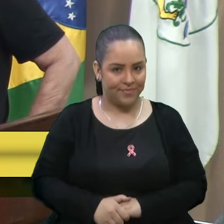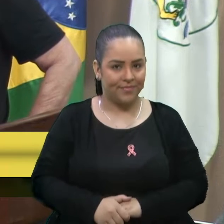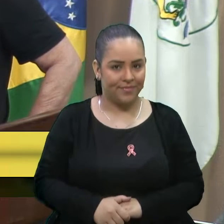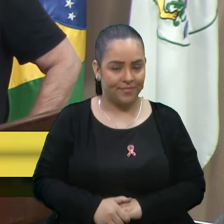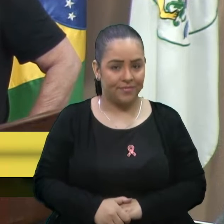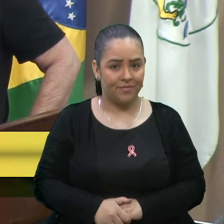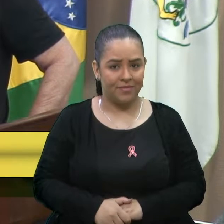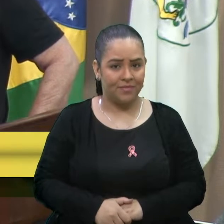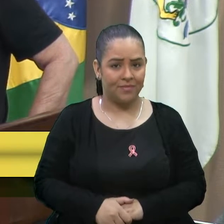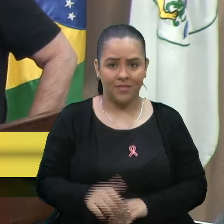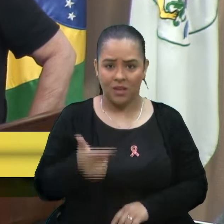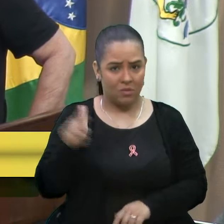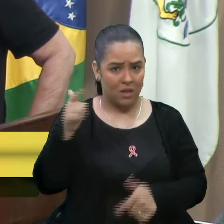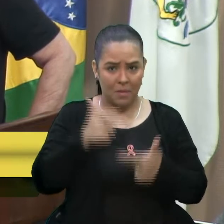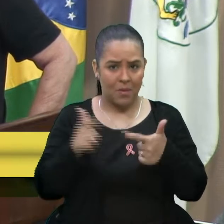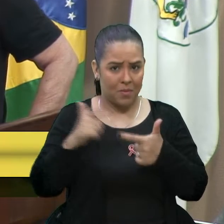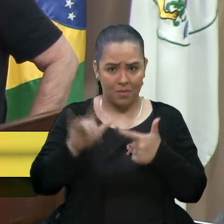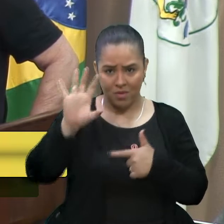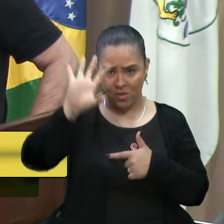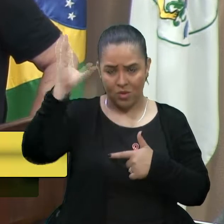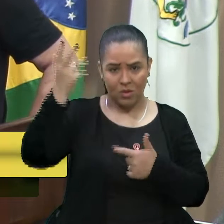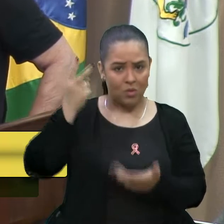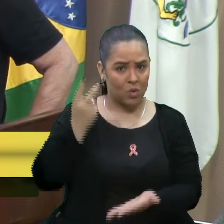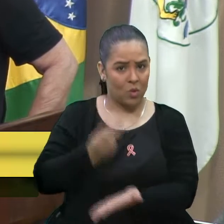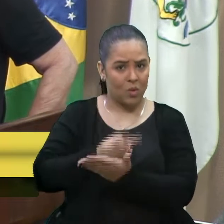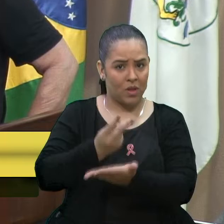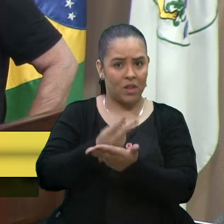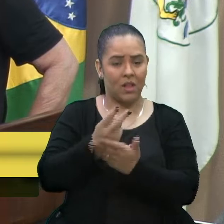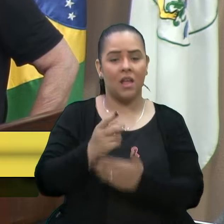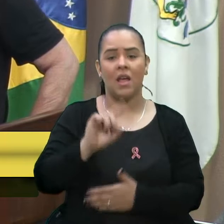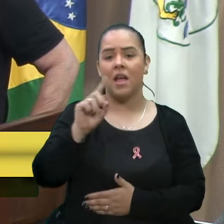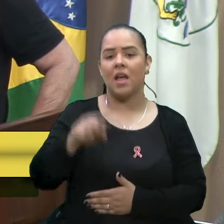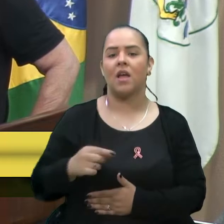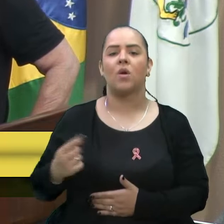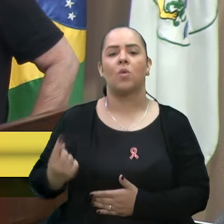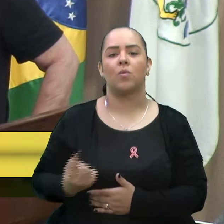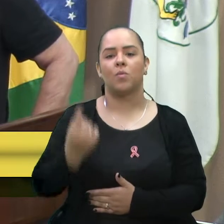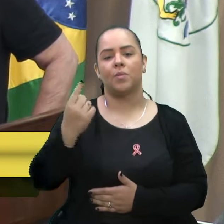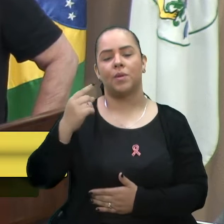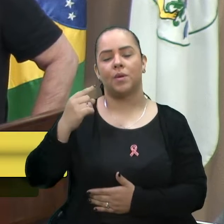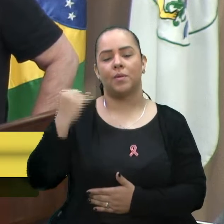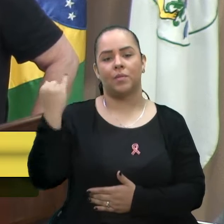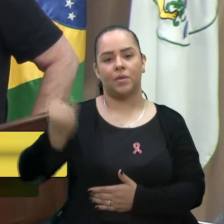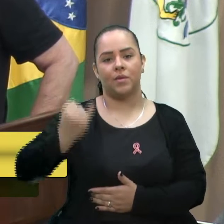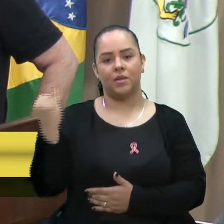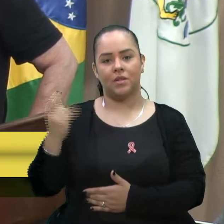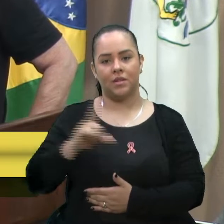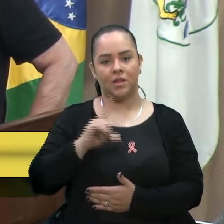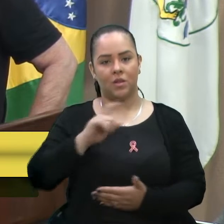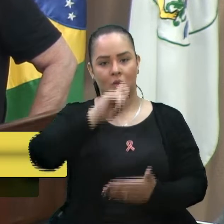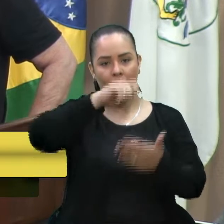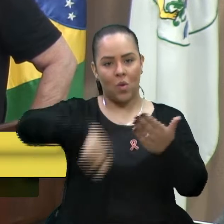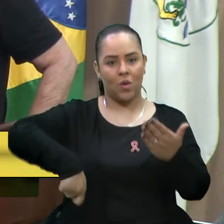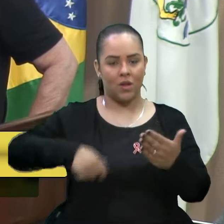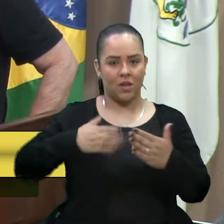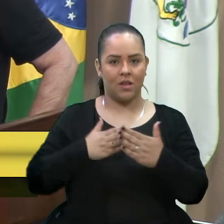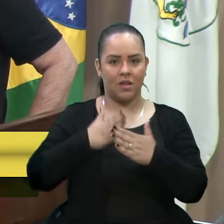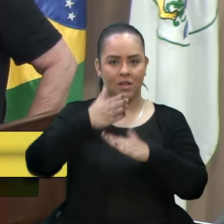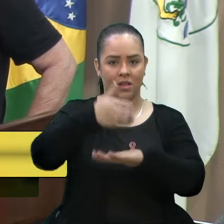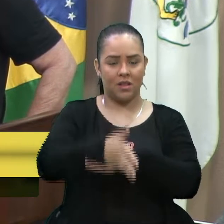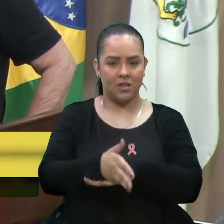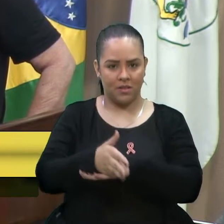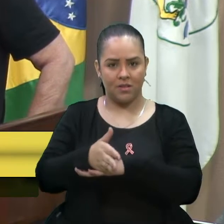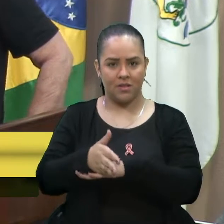Então, não ter problemas de solução de continuidade é uma das grandes características dos concursados que entram pela porta da